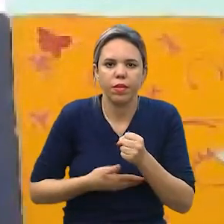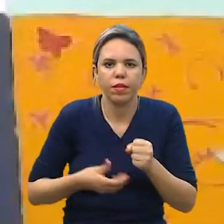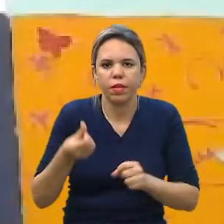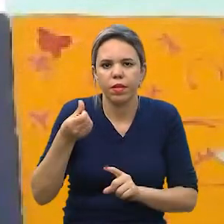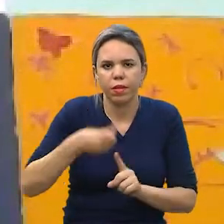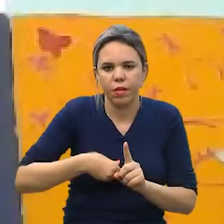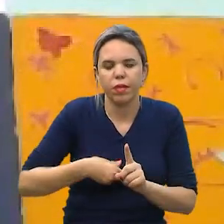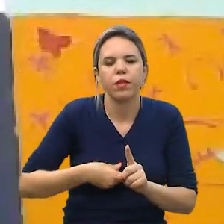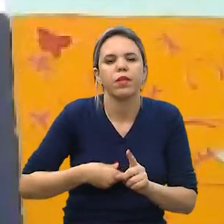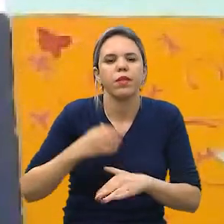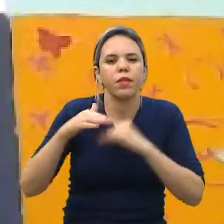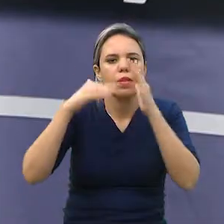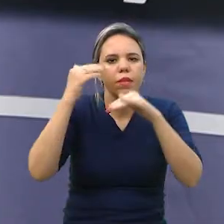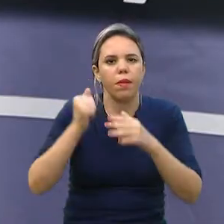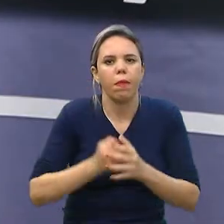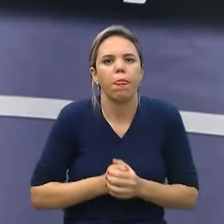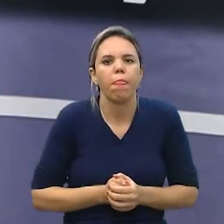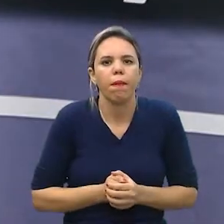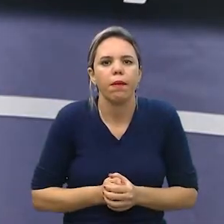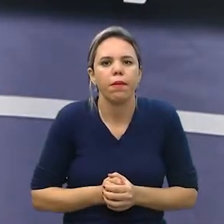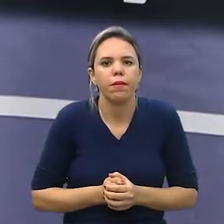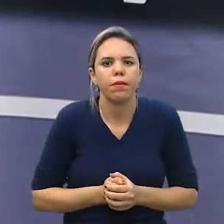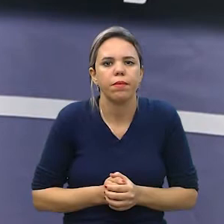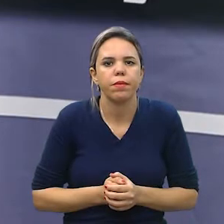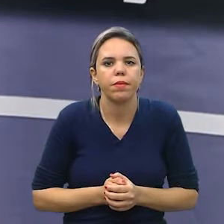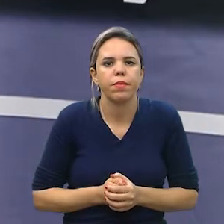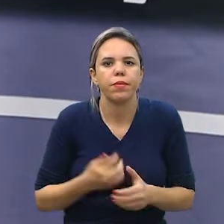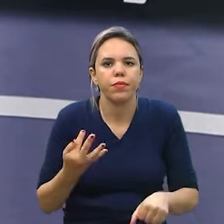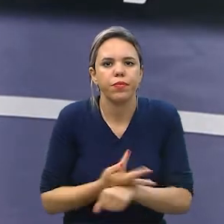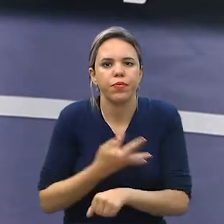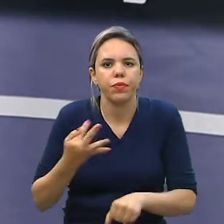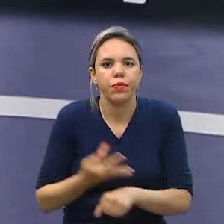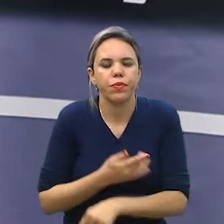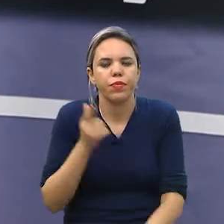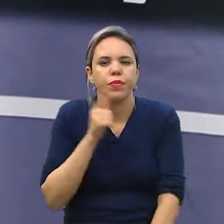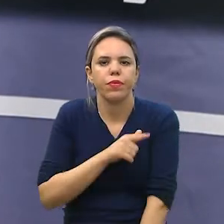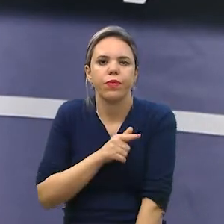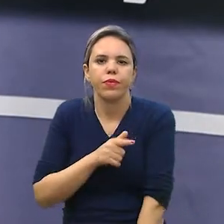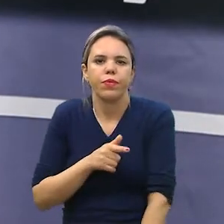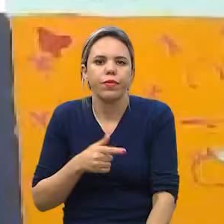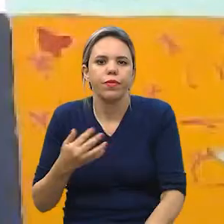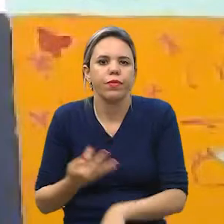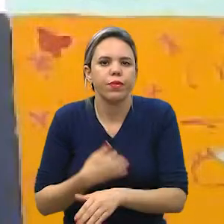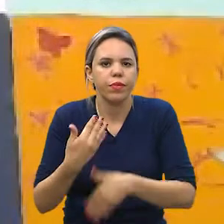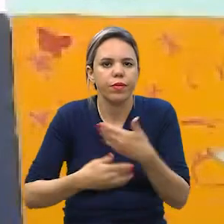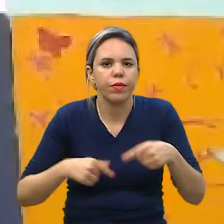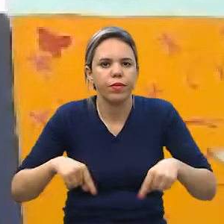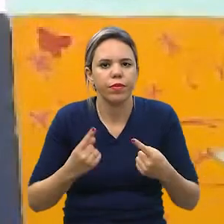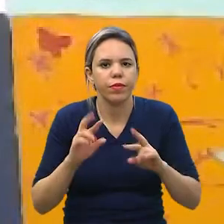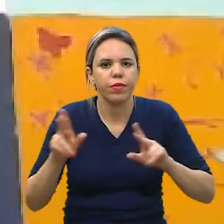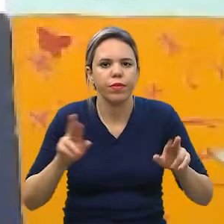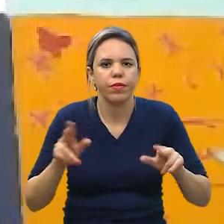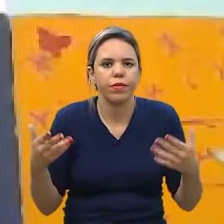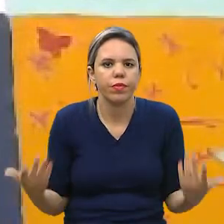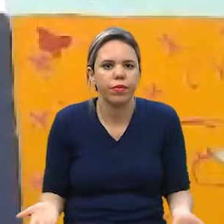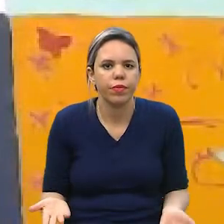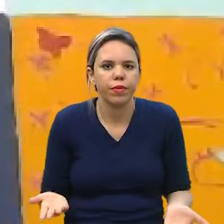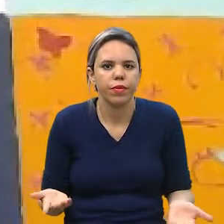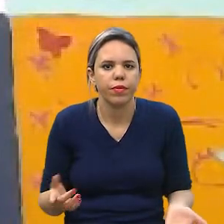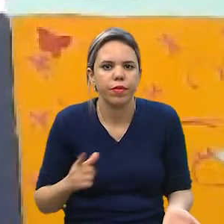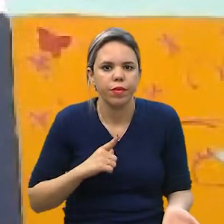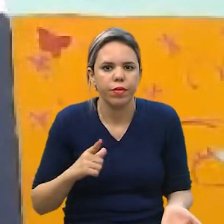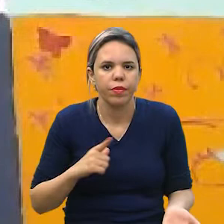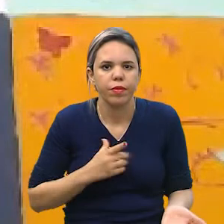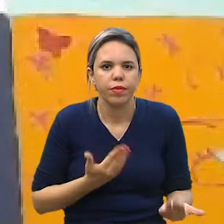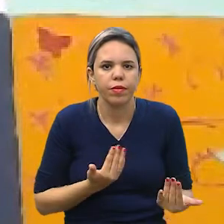6 meses de desenvolvimento, né, as duras penas aí lutando para conseguir, passando cada dia um desafio diferente, e a gente